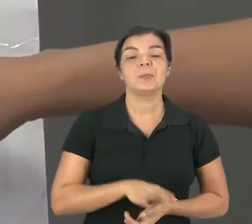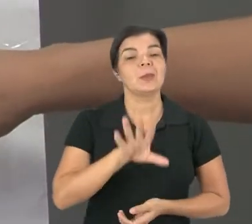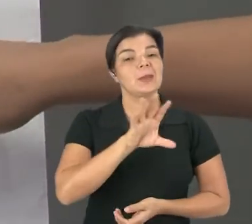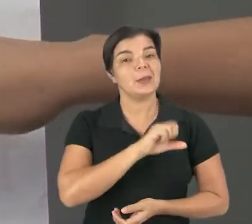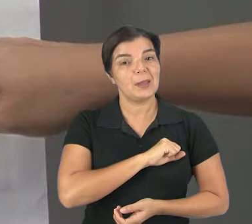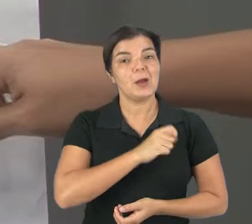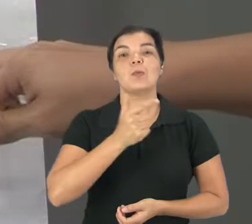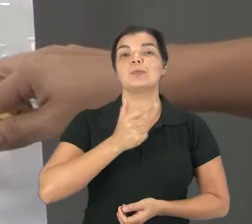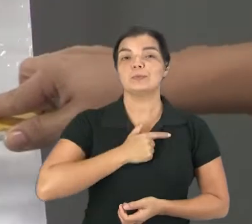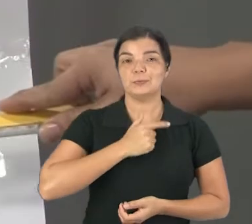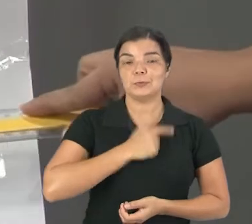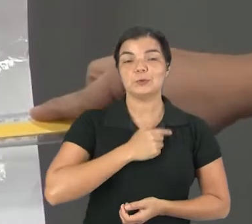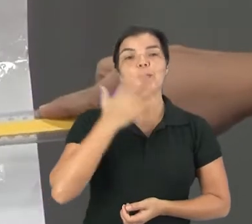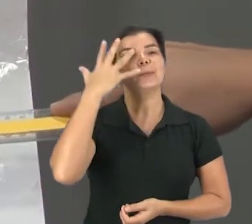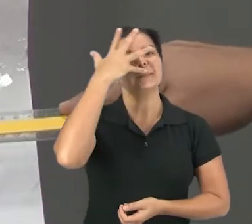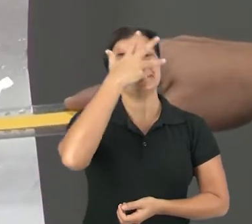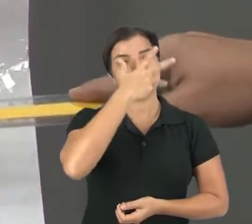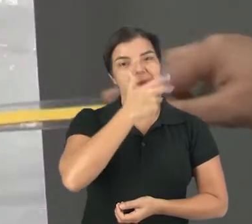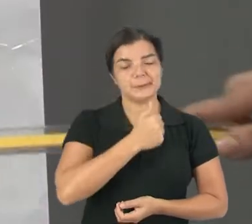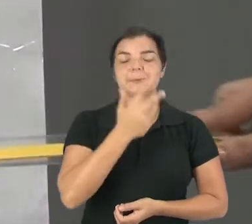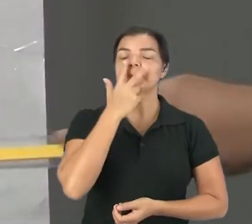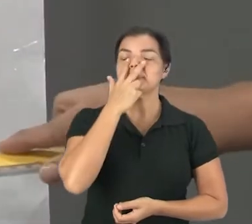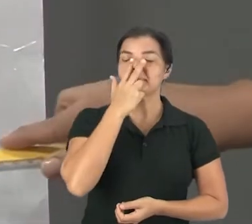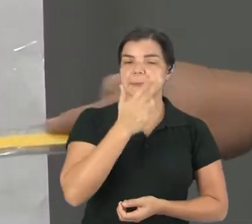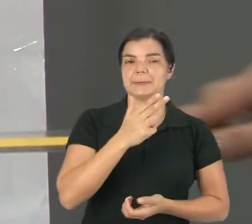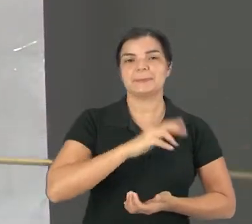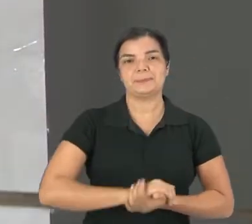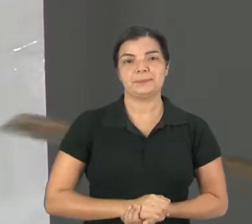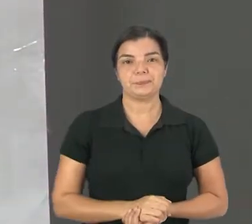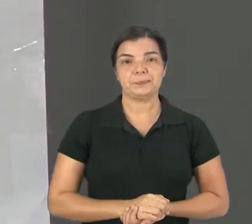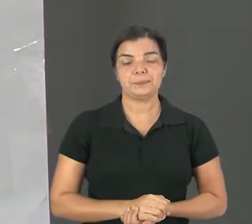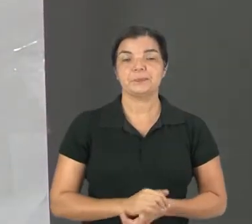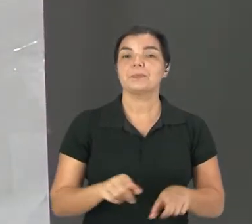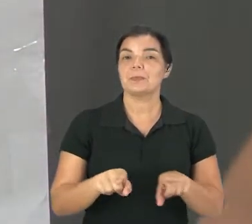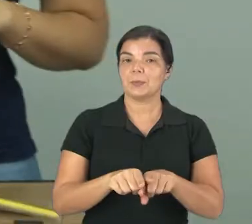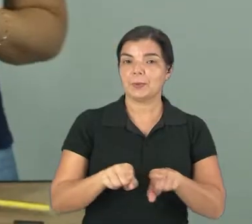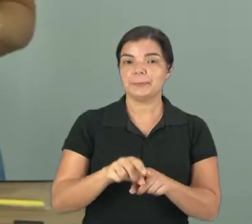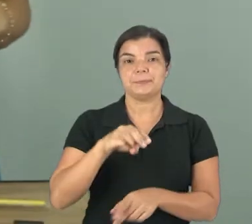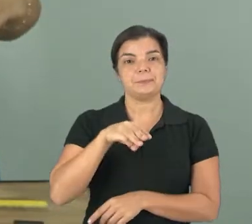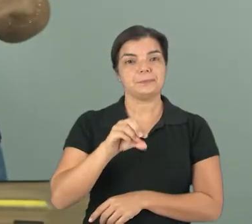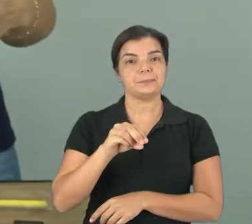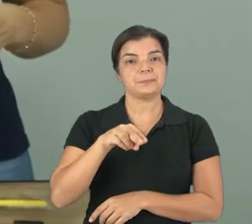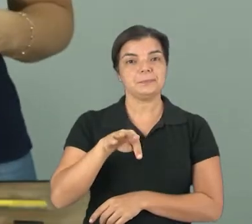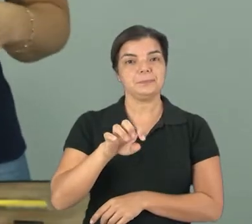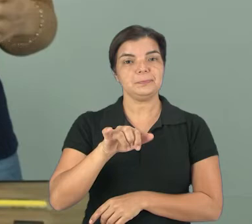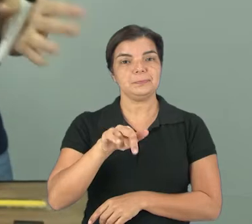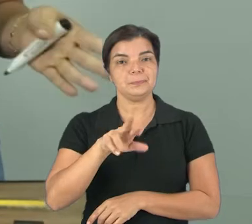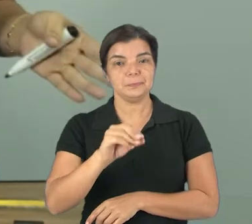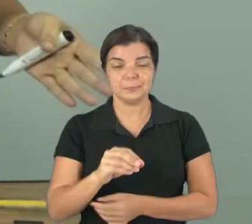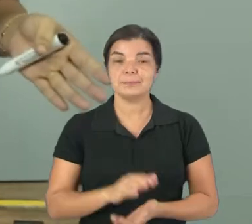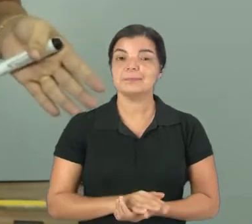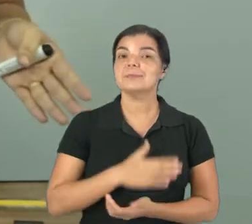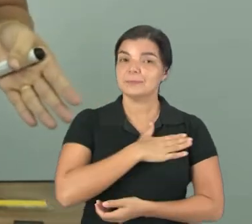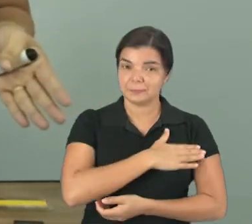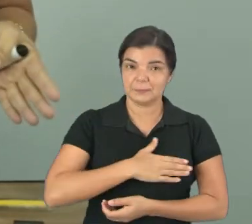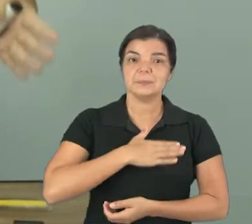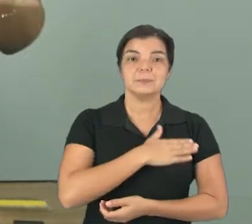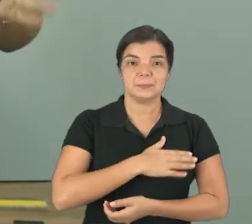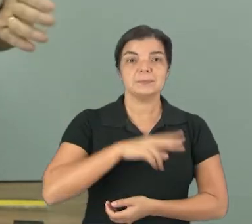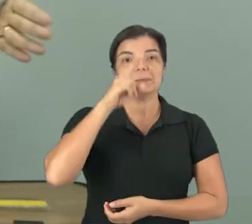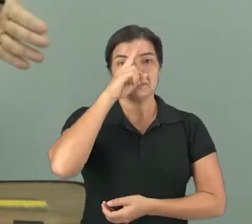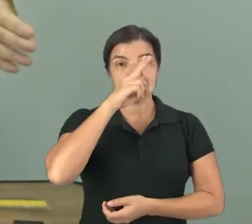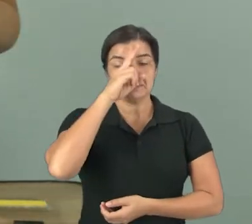ama o feio, bonito lhe parece. Fábulas de Monteiro Lobato. E aí, turminha, gostaram dessa